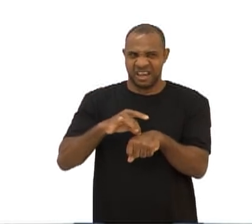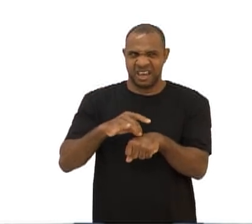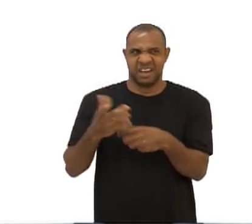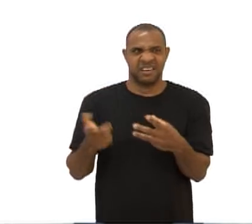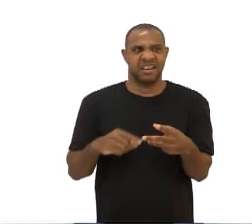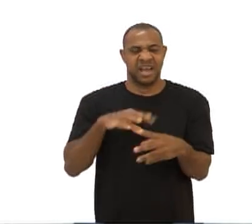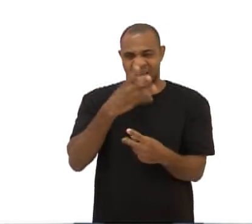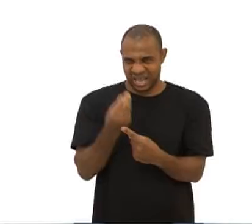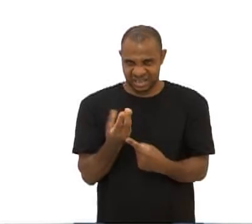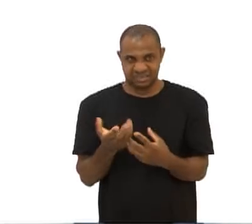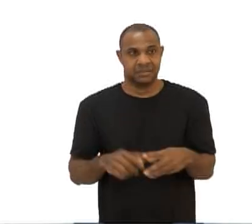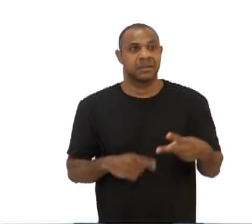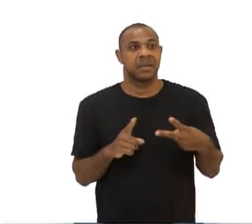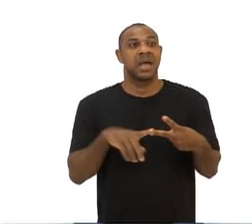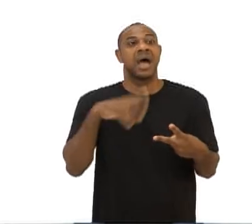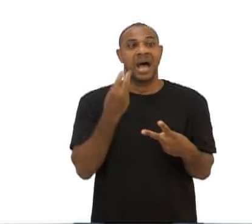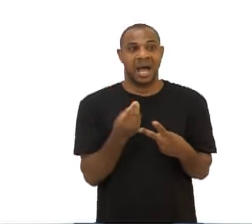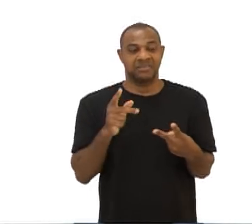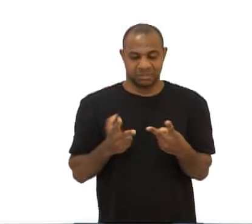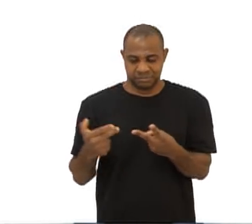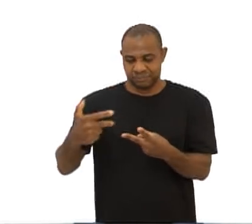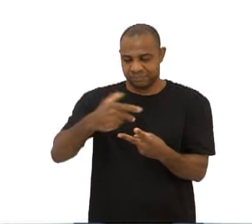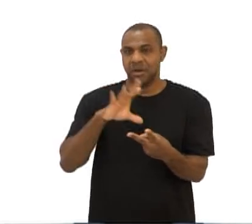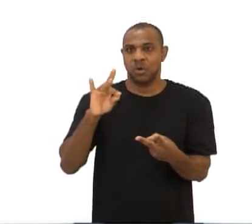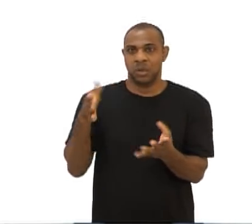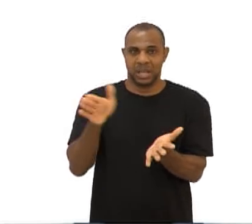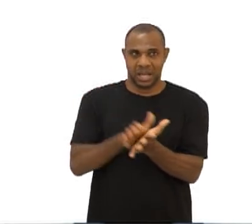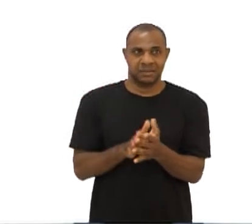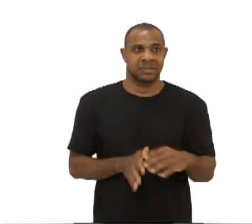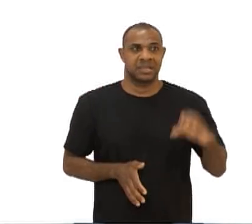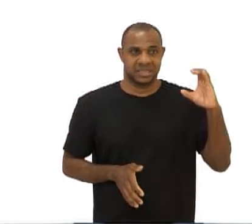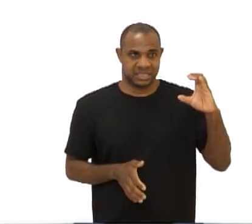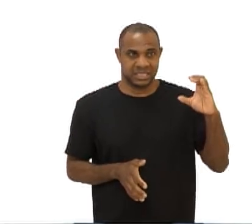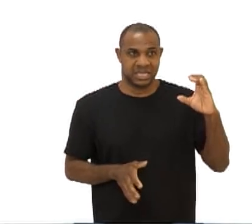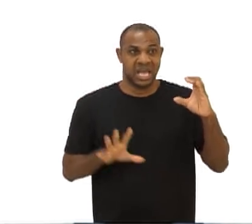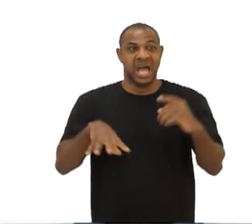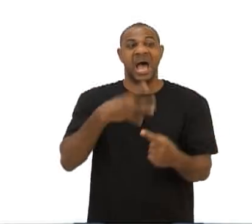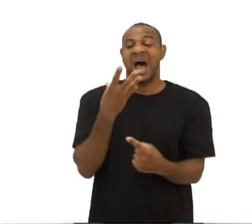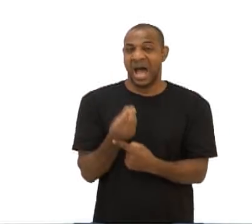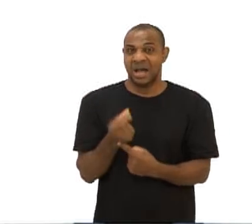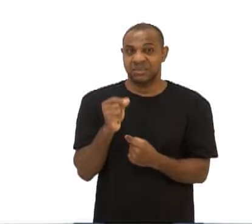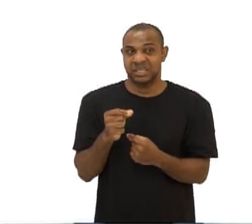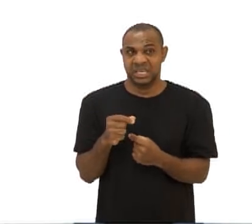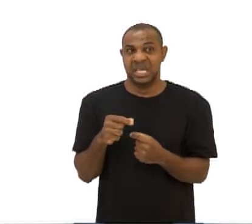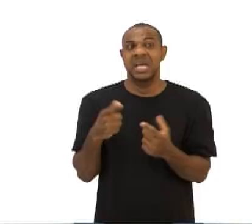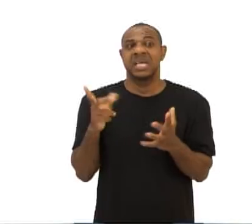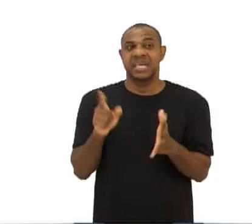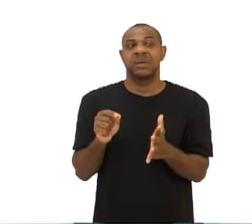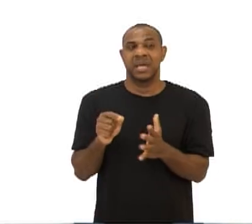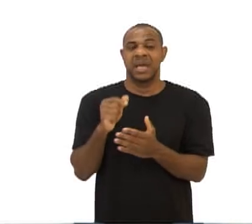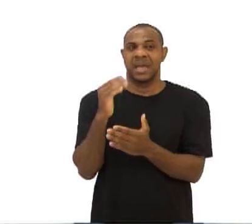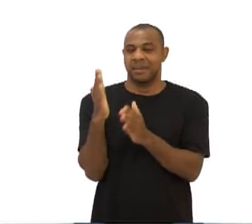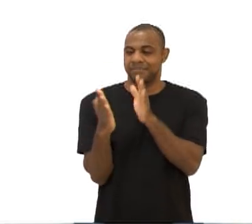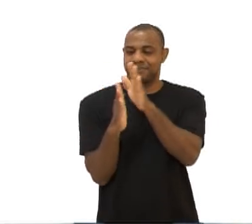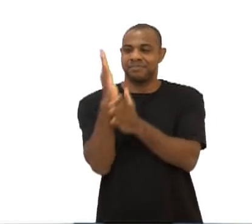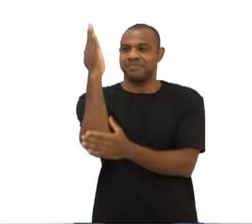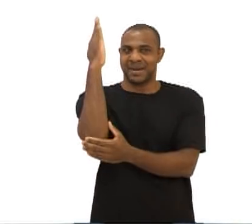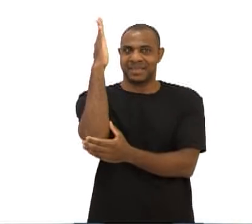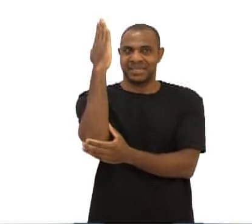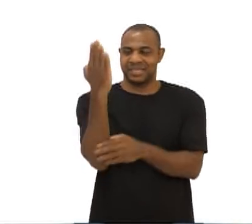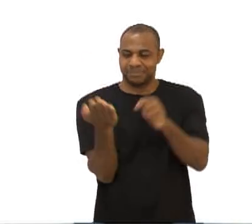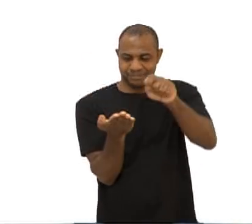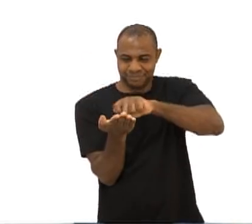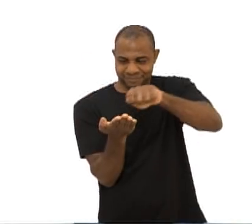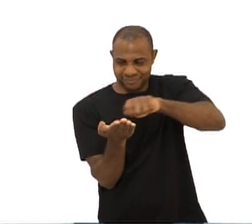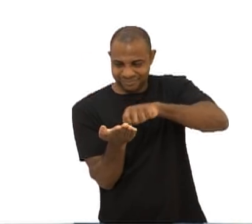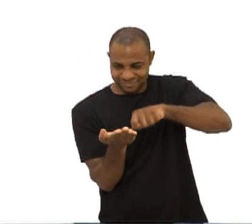Arte que corresponde ao recorte e colagem. C. Arte que corresponde a uma matriz na madeira. Letra D. Arte